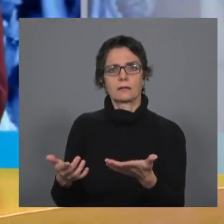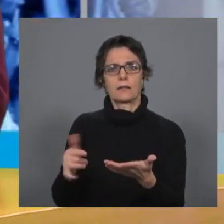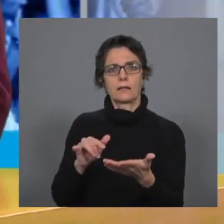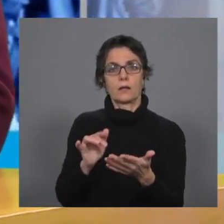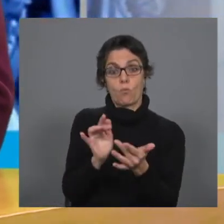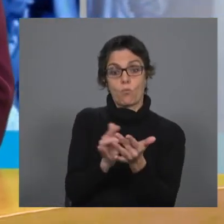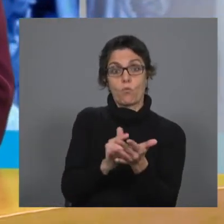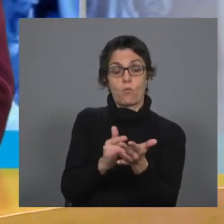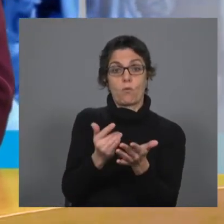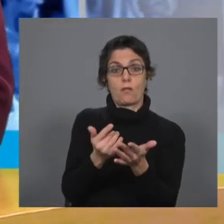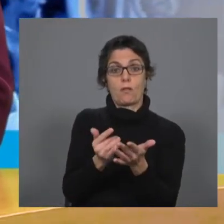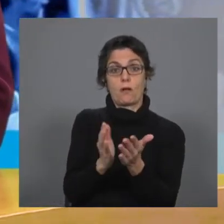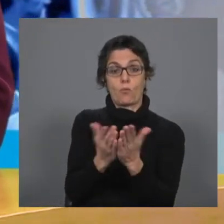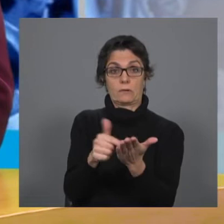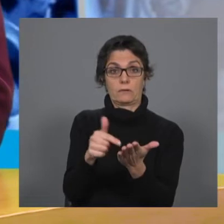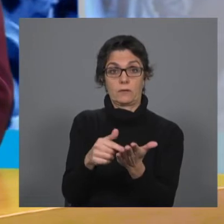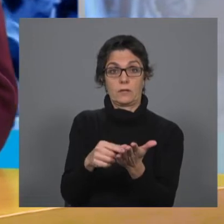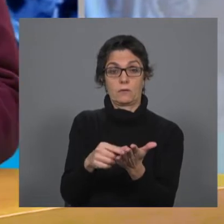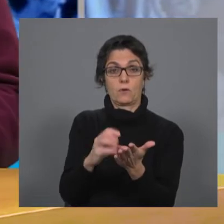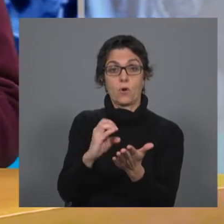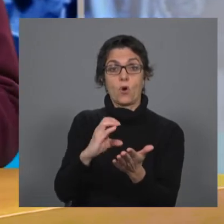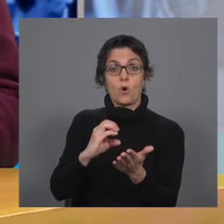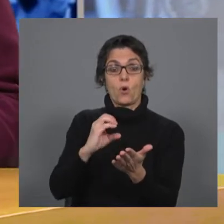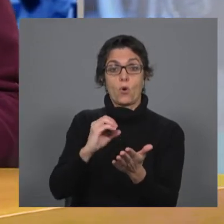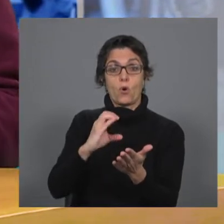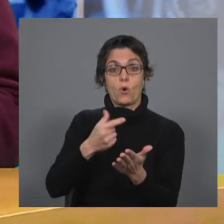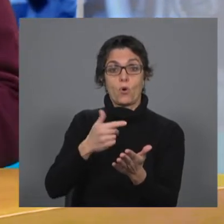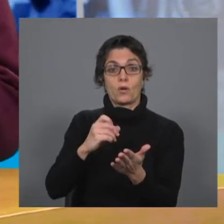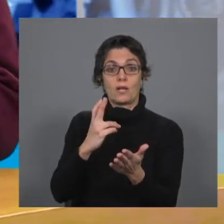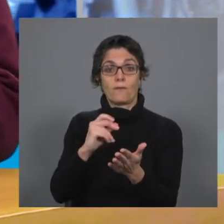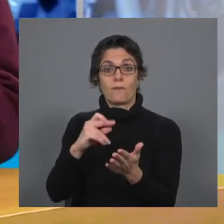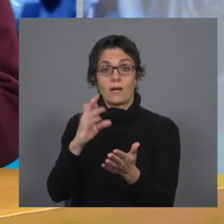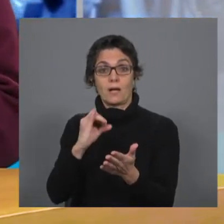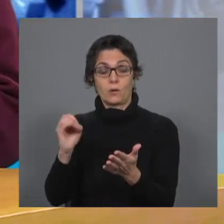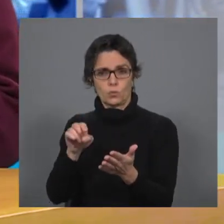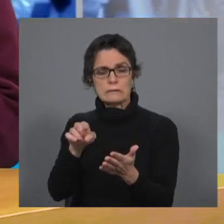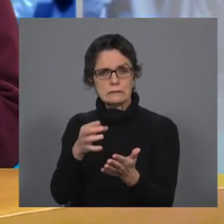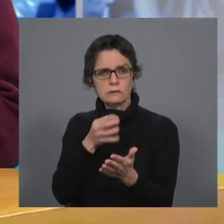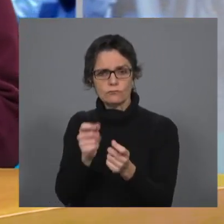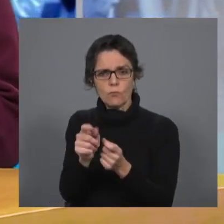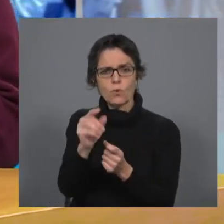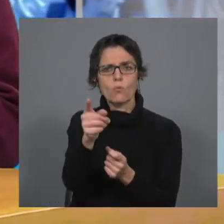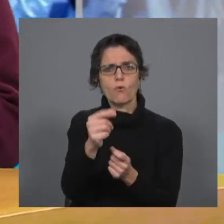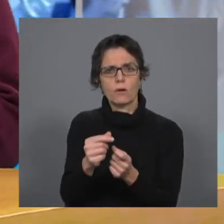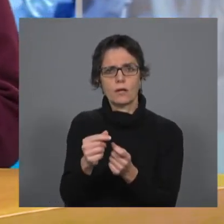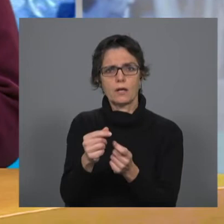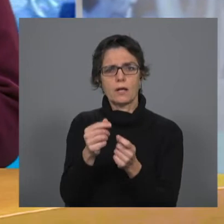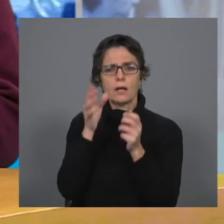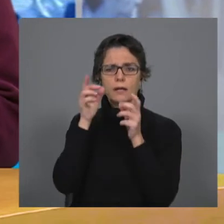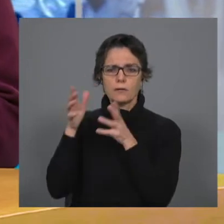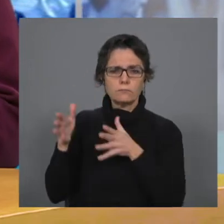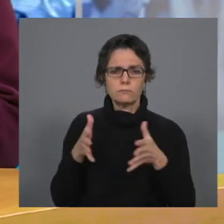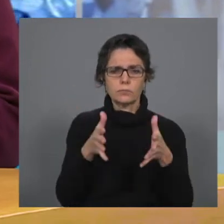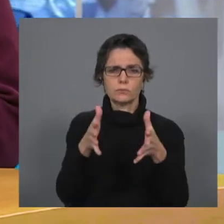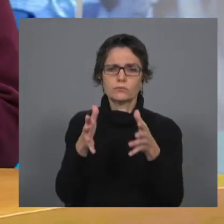do Oitavário, sugere, além das grandes celebrações comunitárias, também todo um itinerário de reflexão e de oração que se